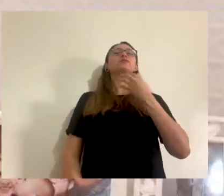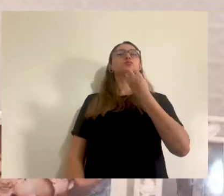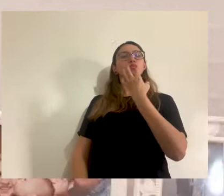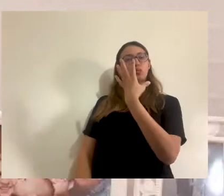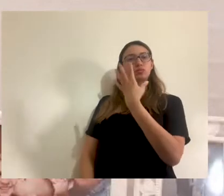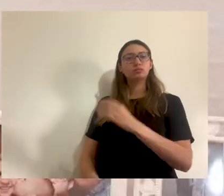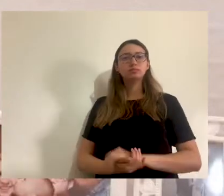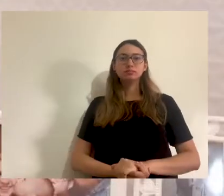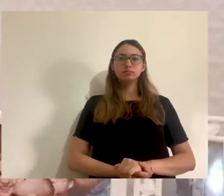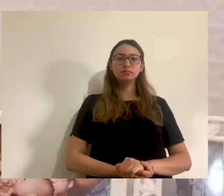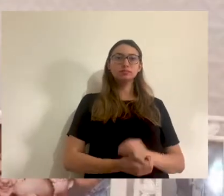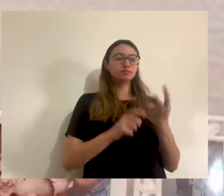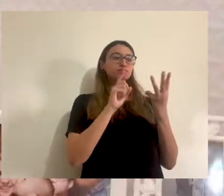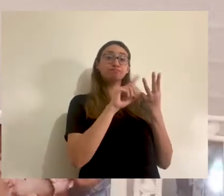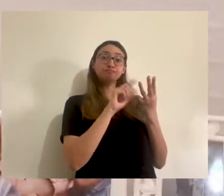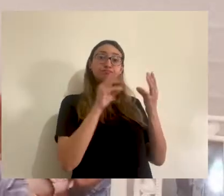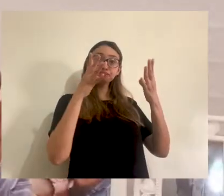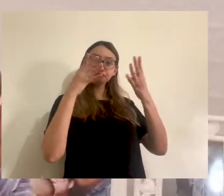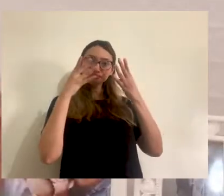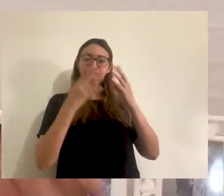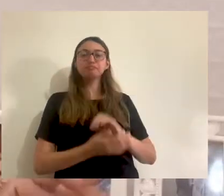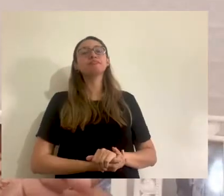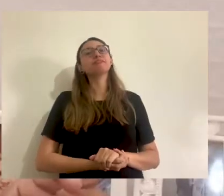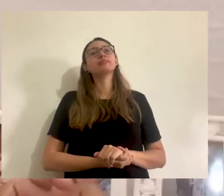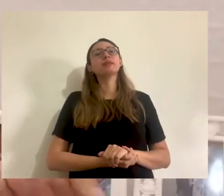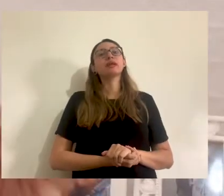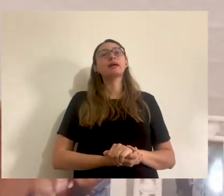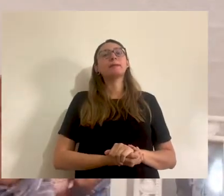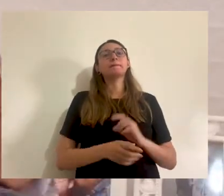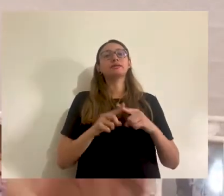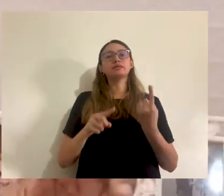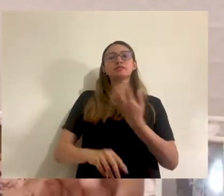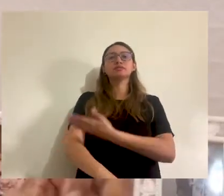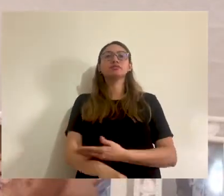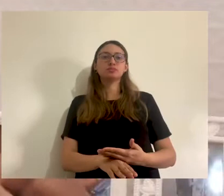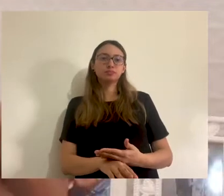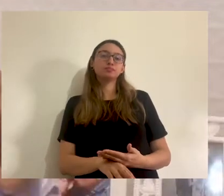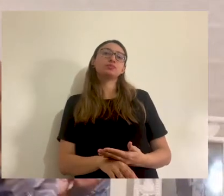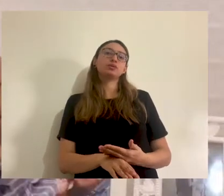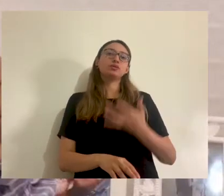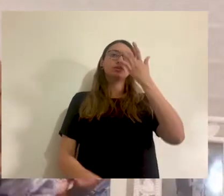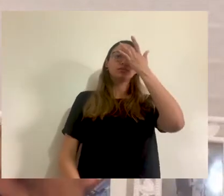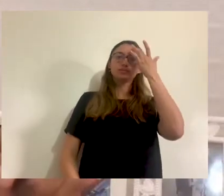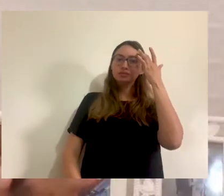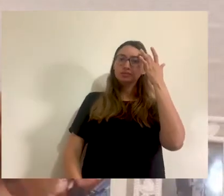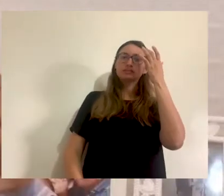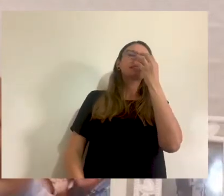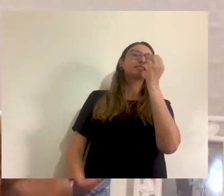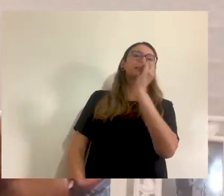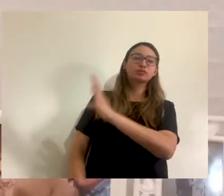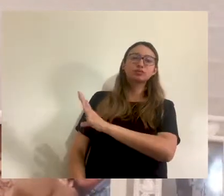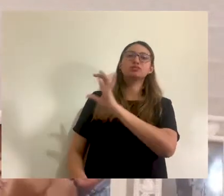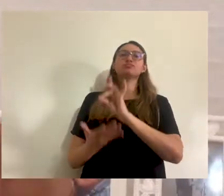outra coisa que nós observamos é que, apesar da tradição, aqueles indivíduos, eles ignoravam